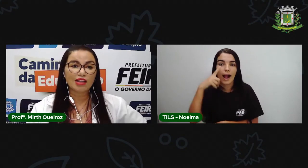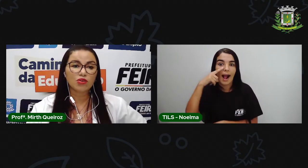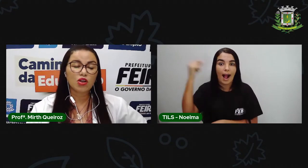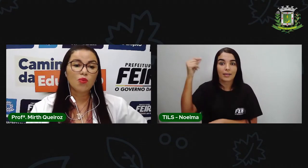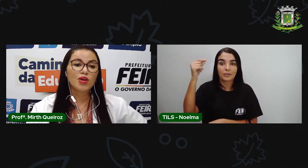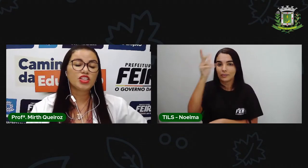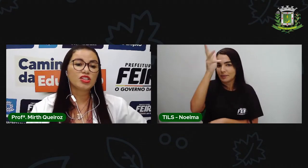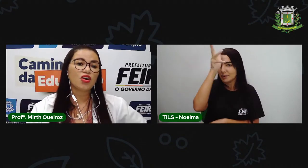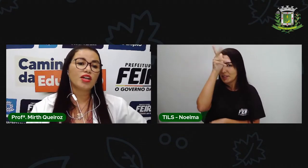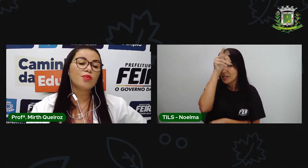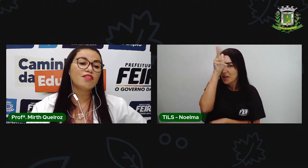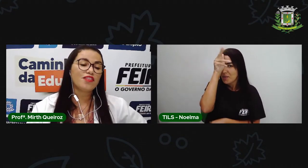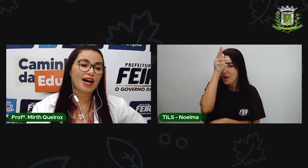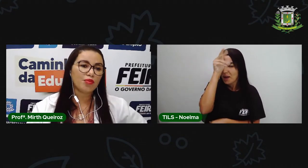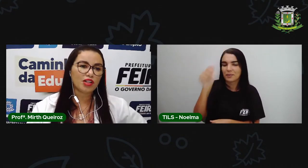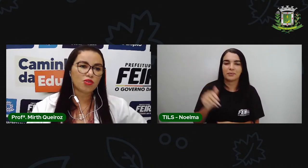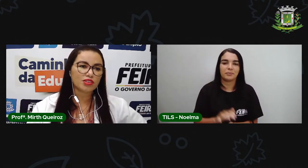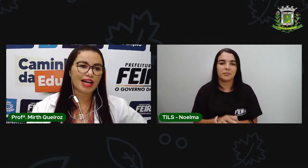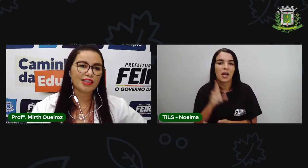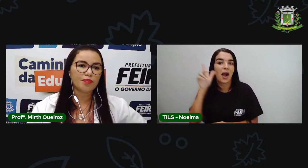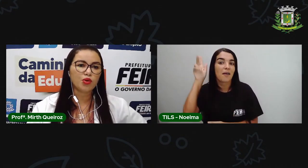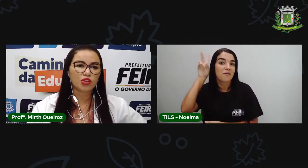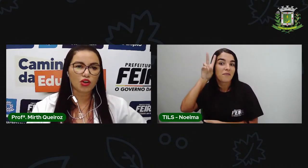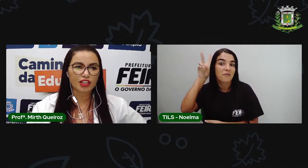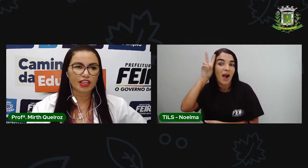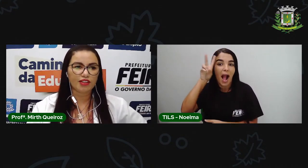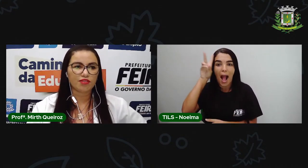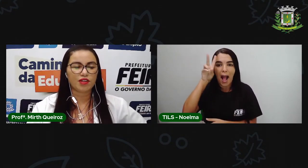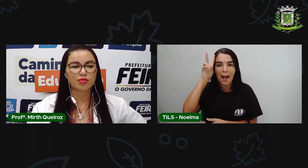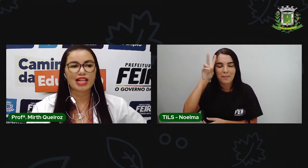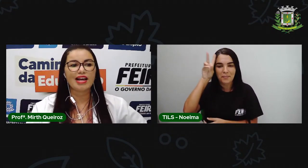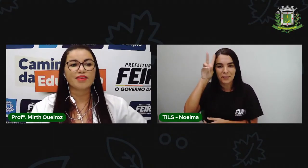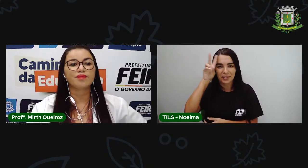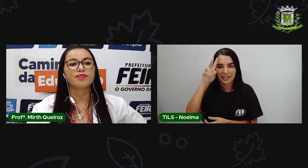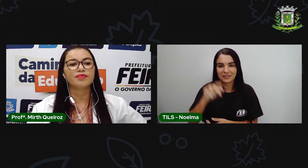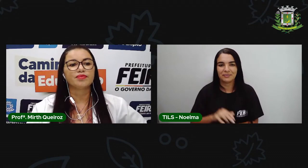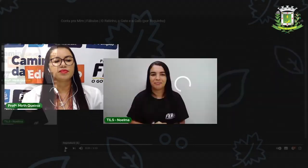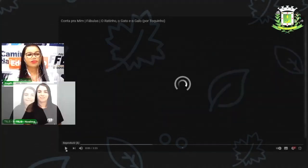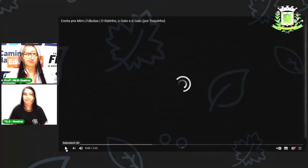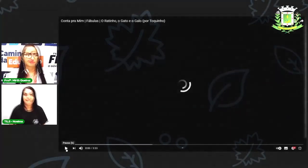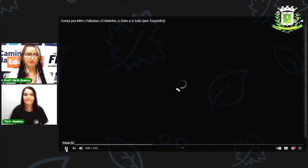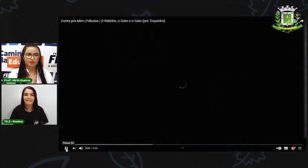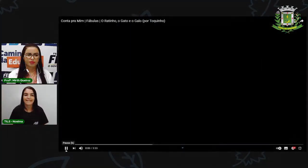e o Galo. Uma história, uma fábula contada por Toquinho. Vamos lá?